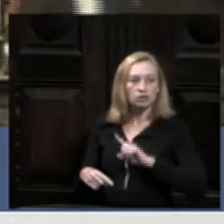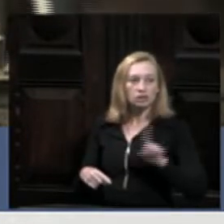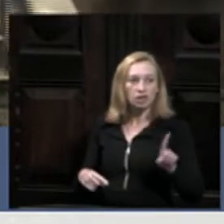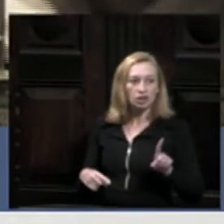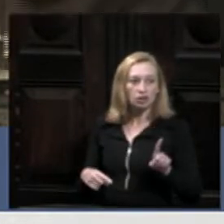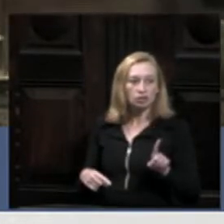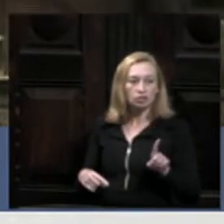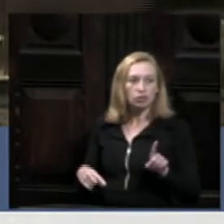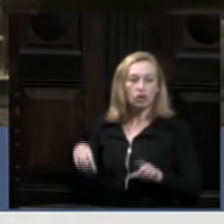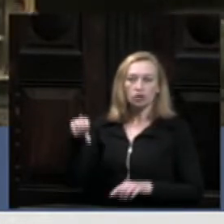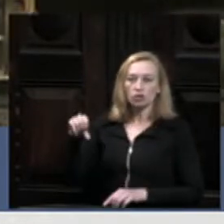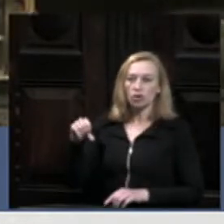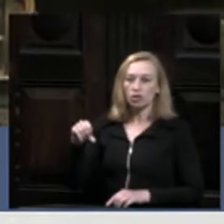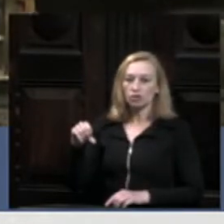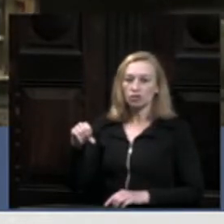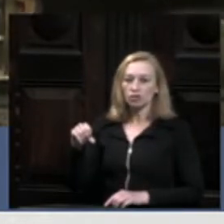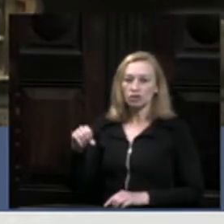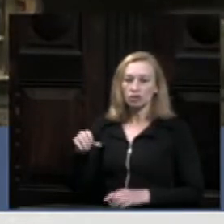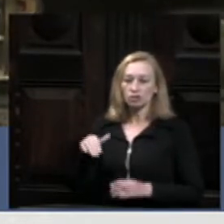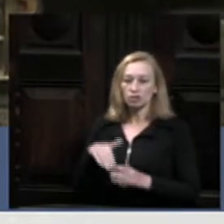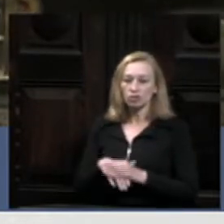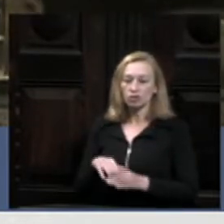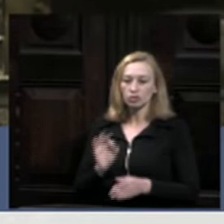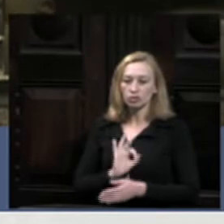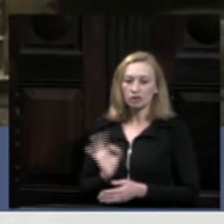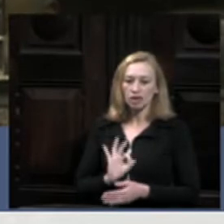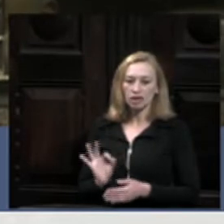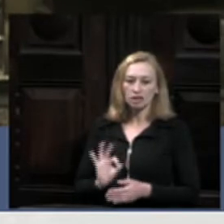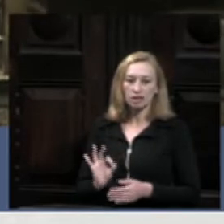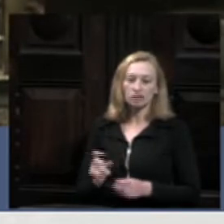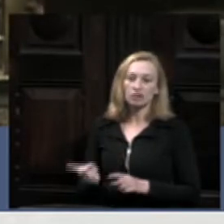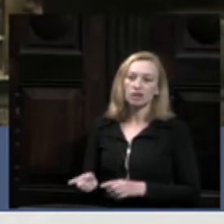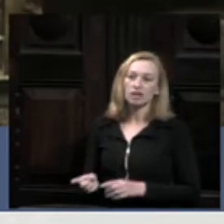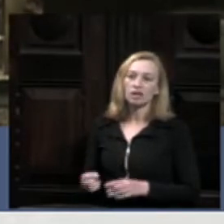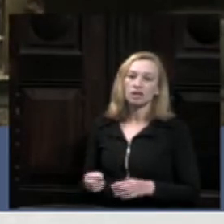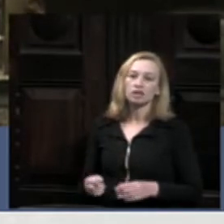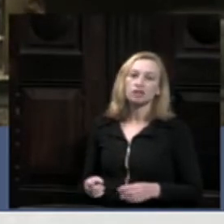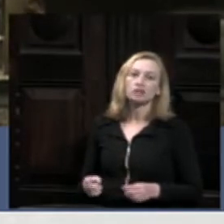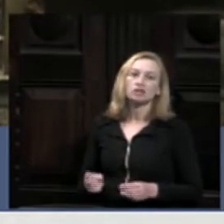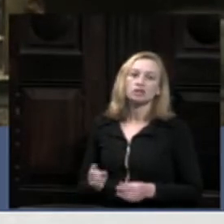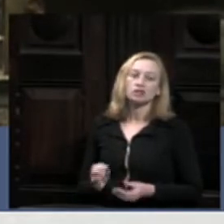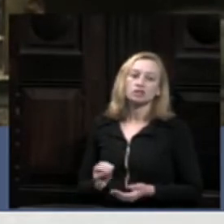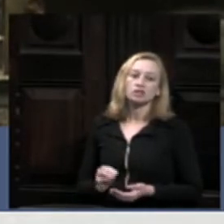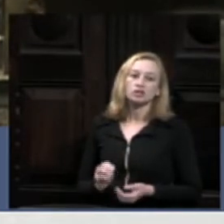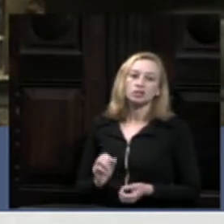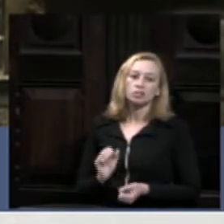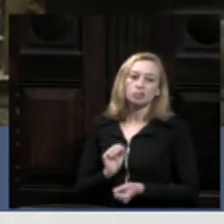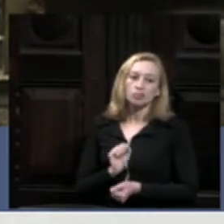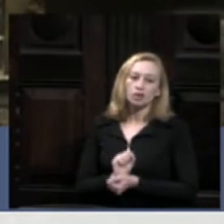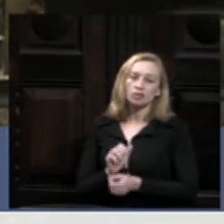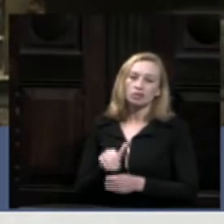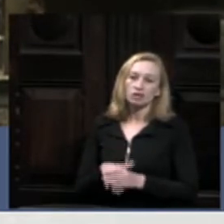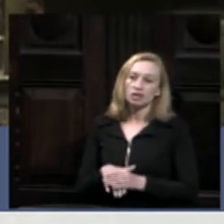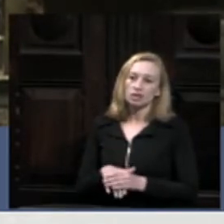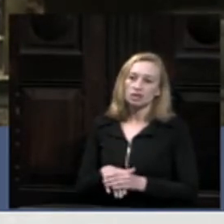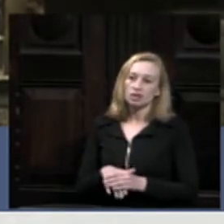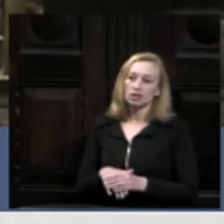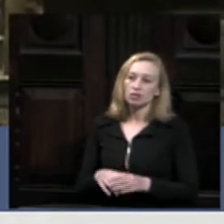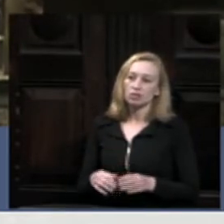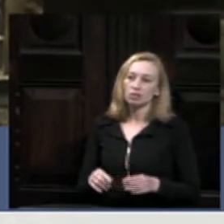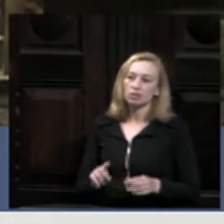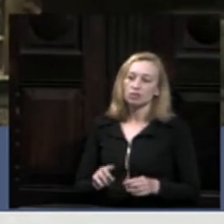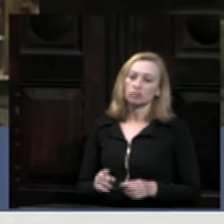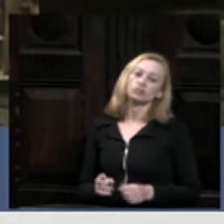abstenções. Não há quórum para deliberação. Fica adiada a votação por falta de quórum. Deputado Flávio Serafim.